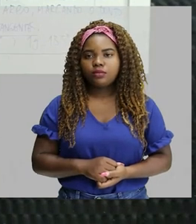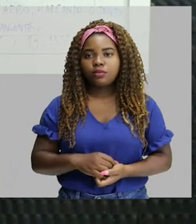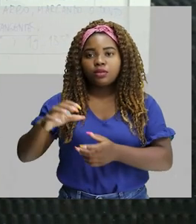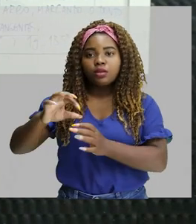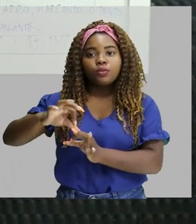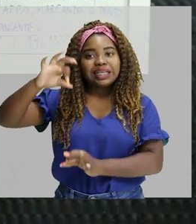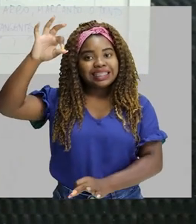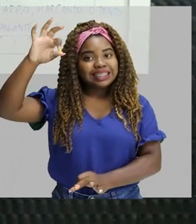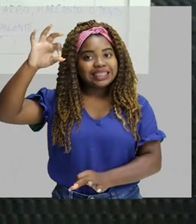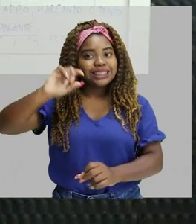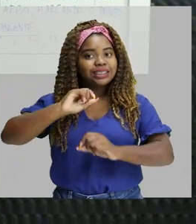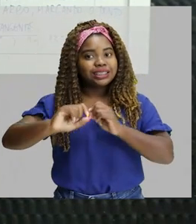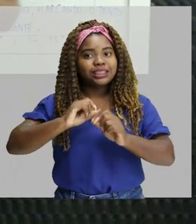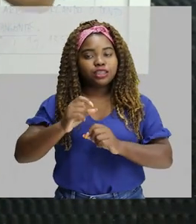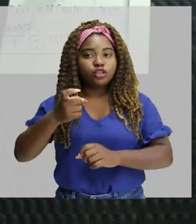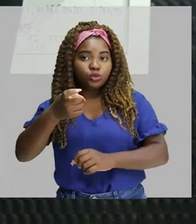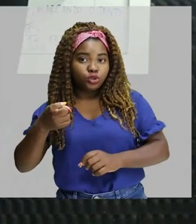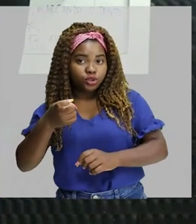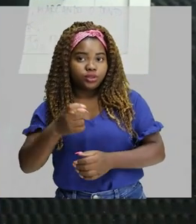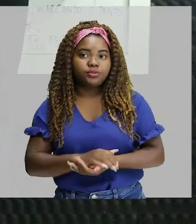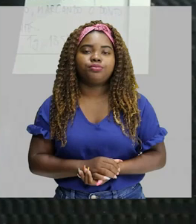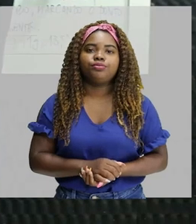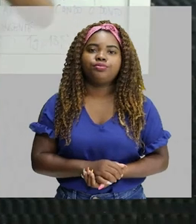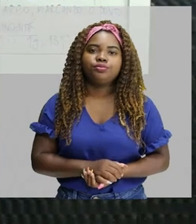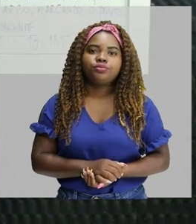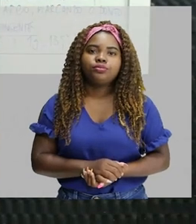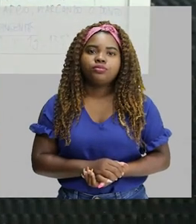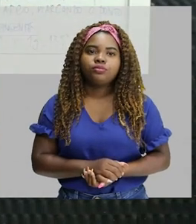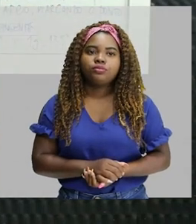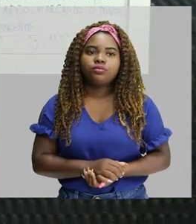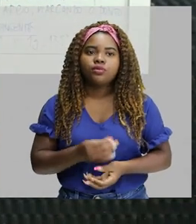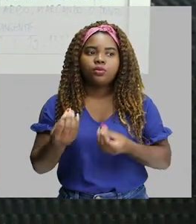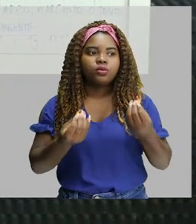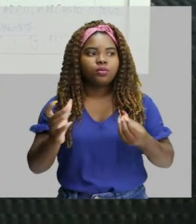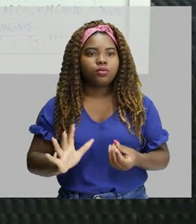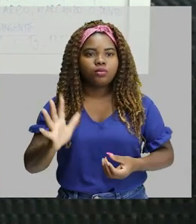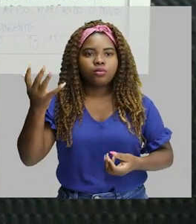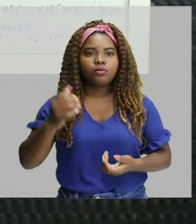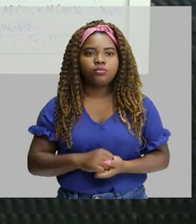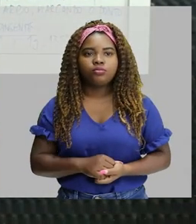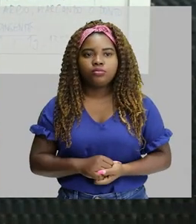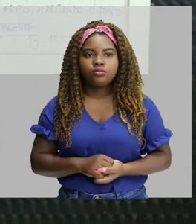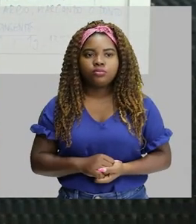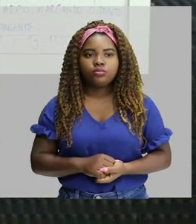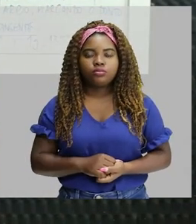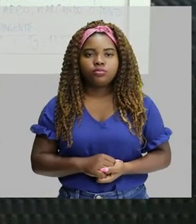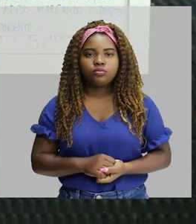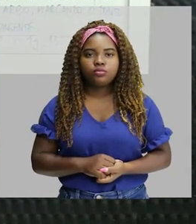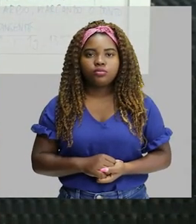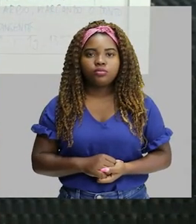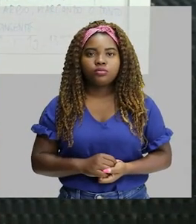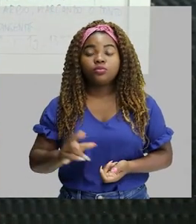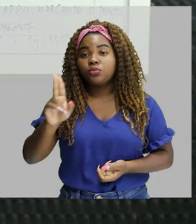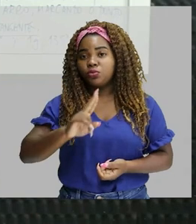ap que mede x né vamos supor que esse arco que mede x olha aqui como que foi falado a gente vai usar uma reta